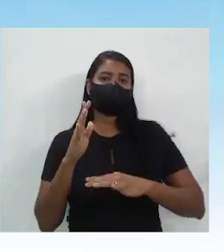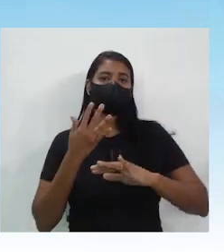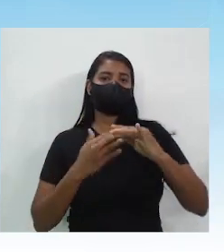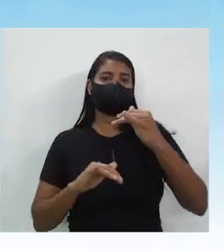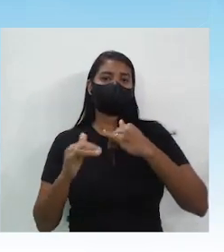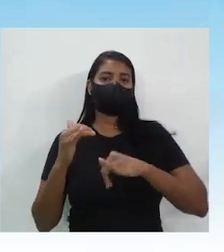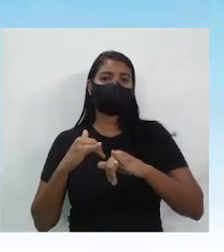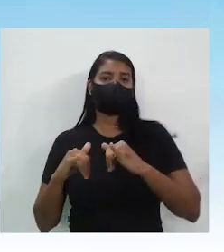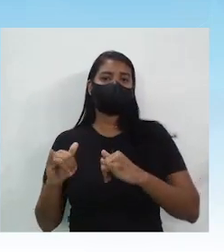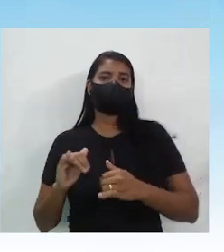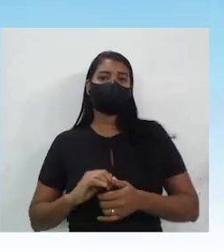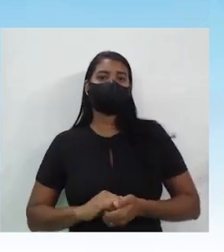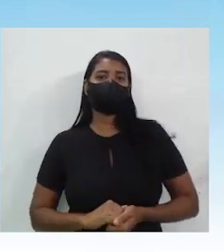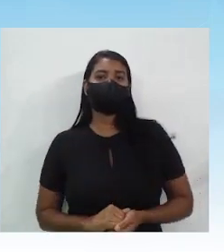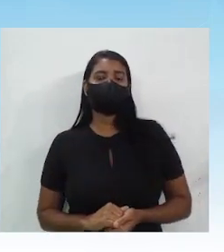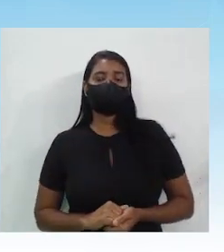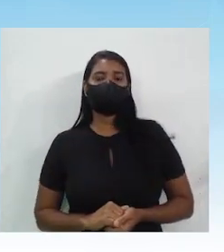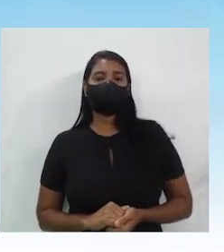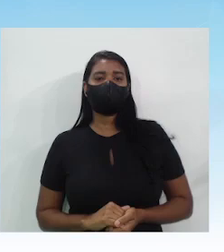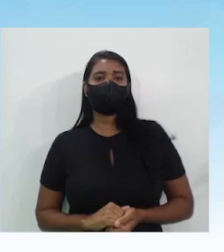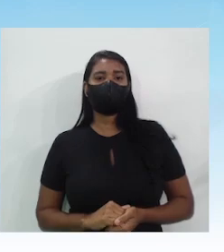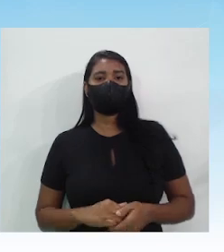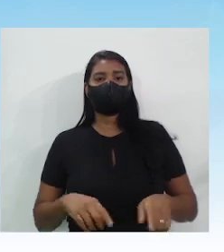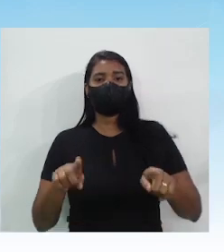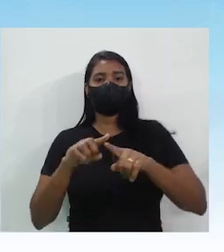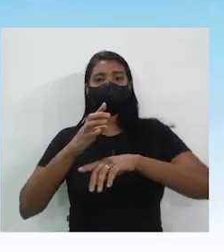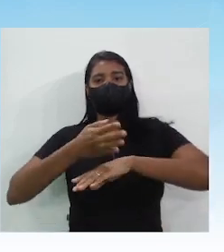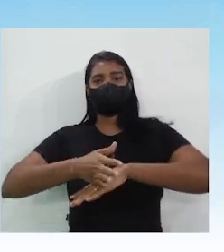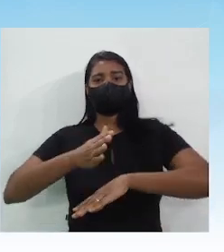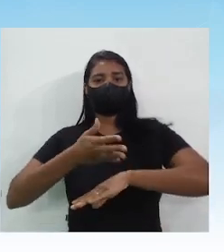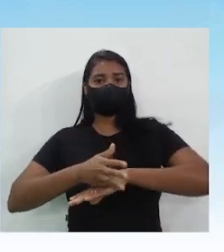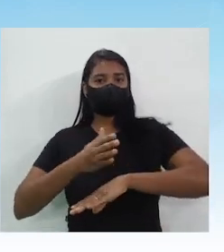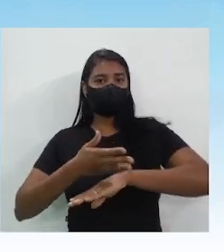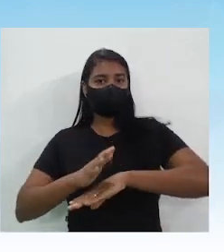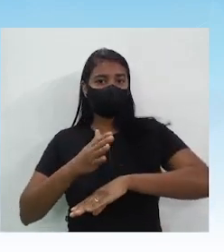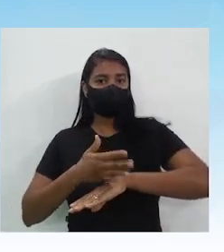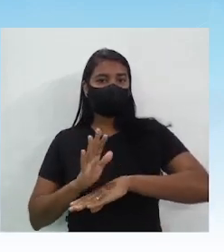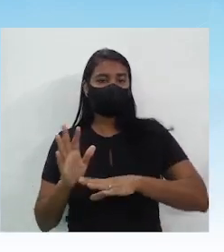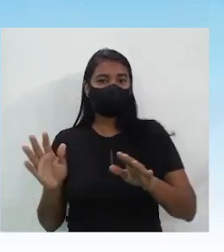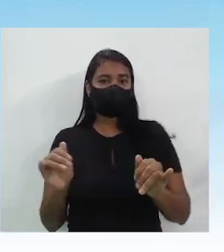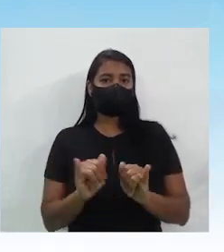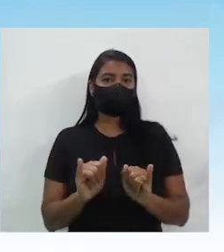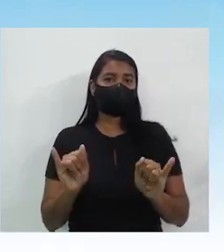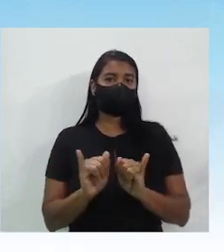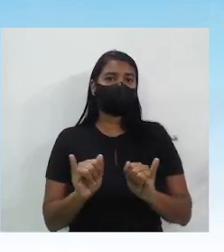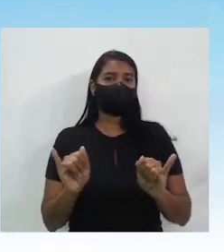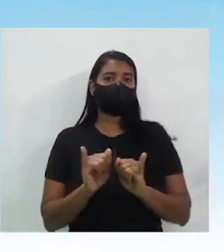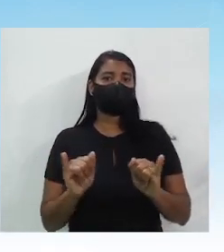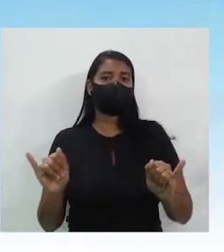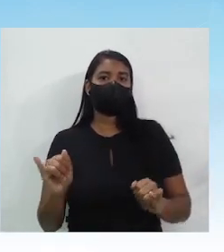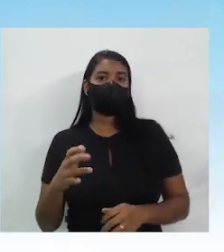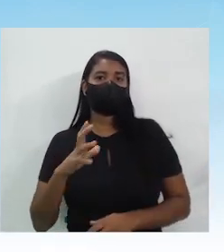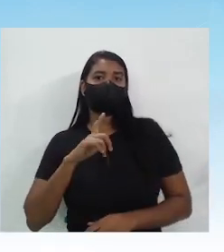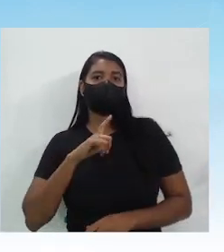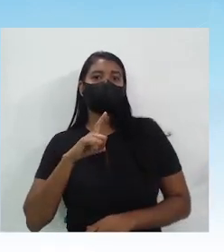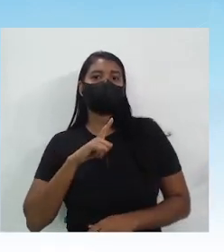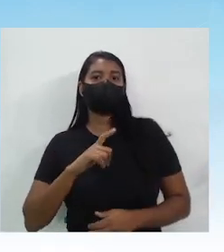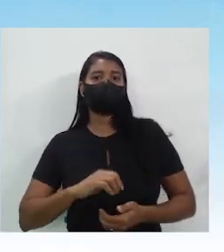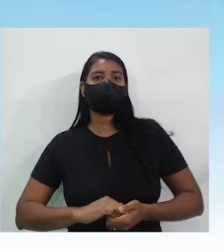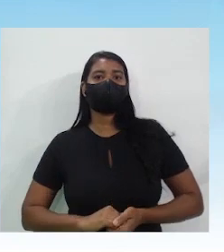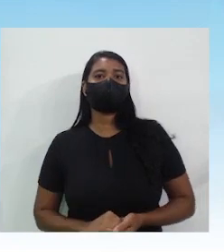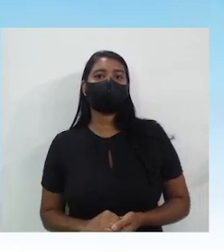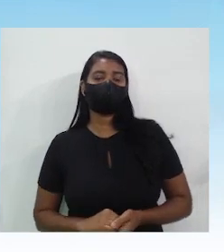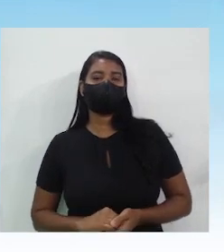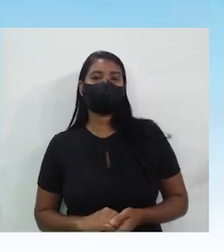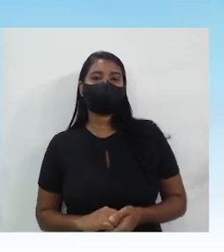energia. Essa forma de geração é a mais prática e também simples de obtermos, por